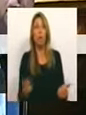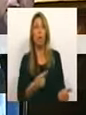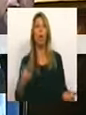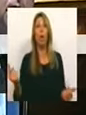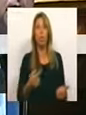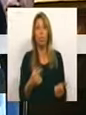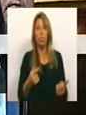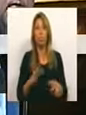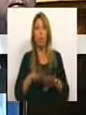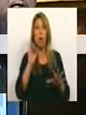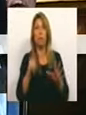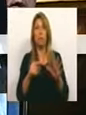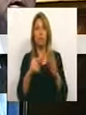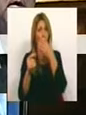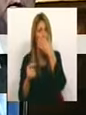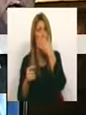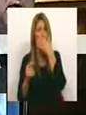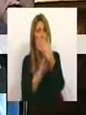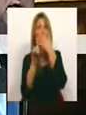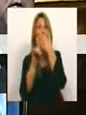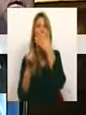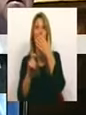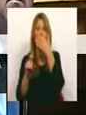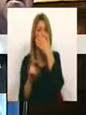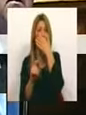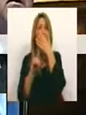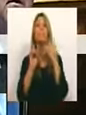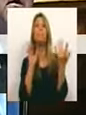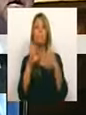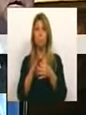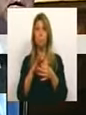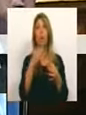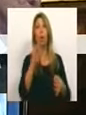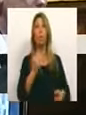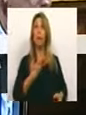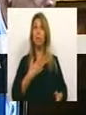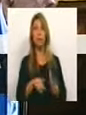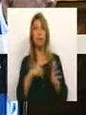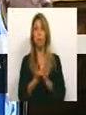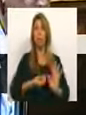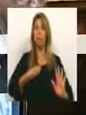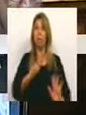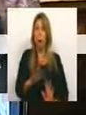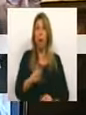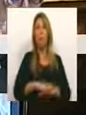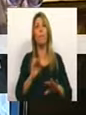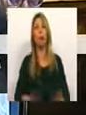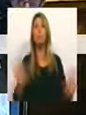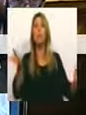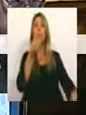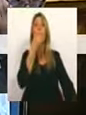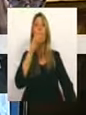estas questões que o PSD sempre se preocupou. Mas ainda bem, Senhora Ministra, ainda bem que o